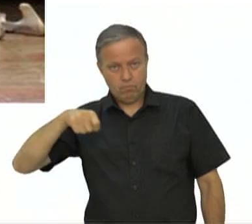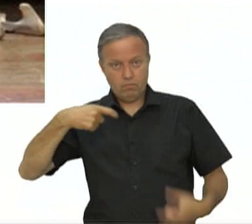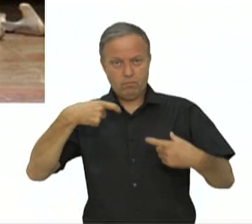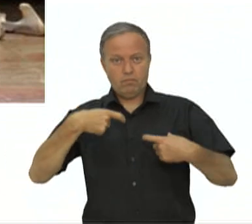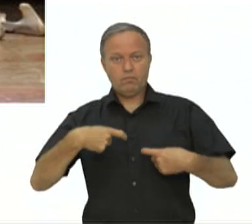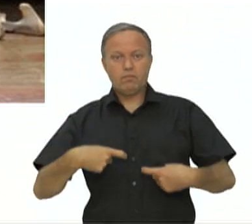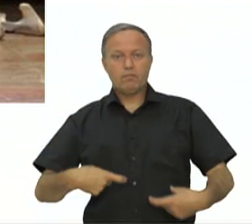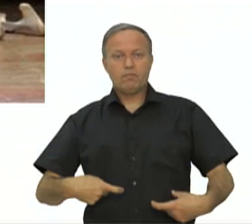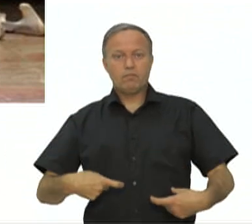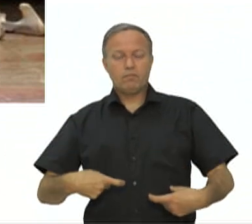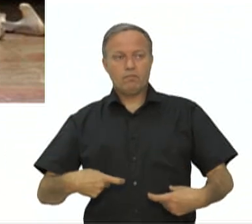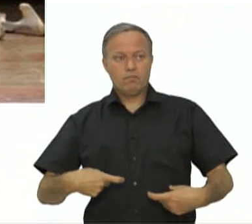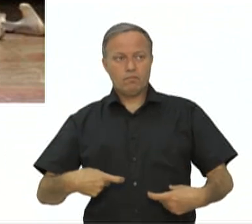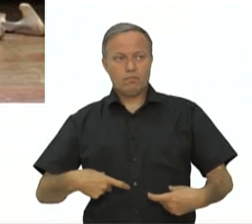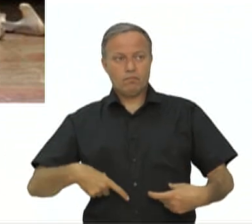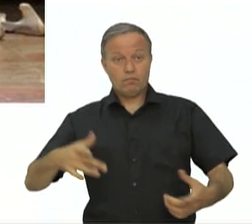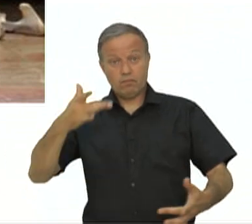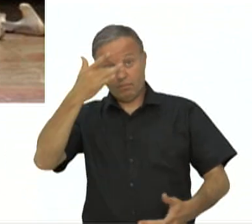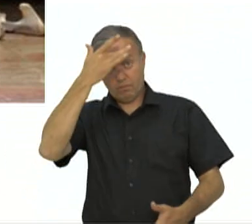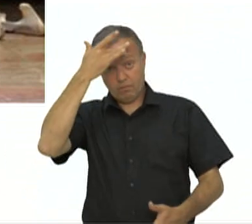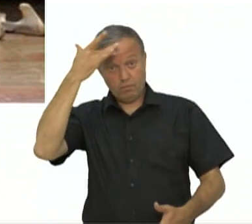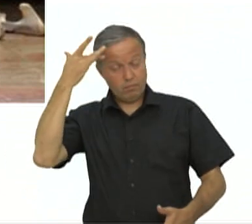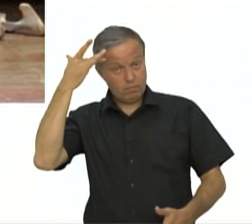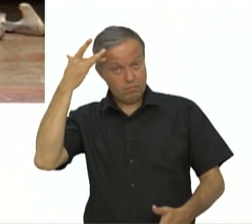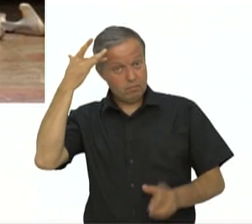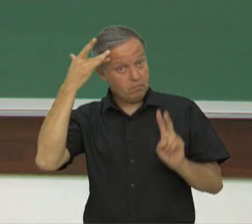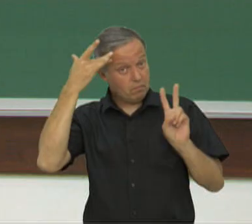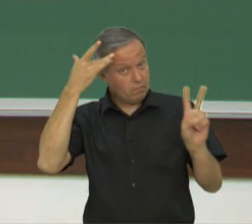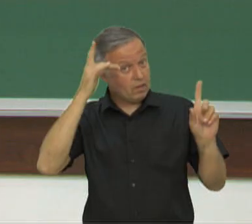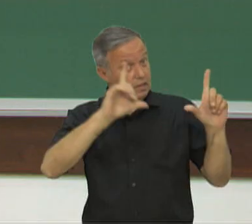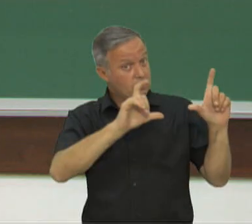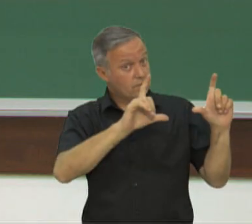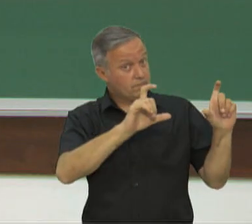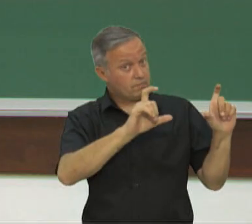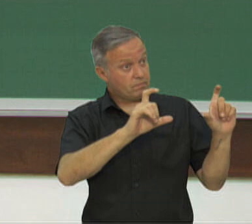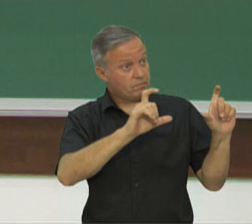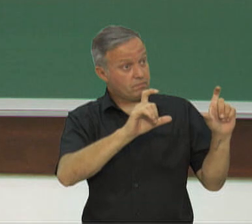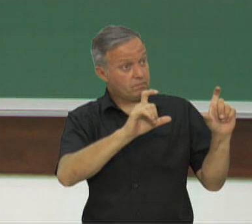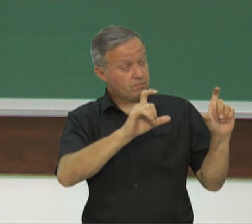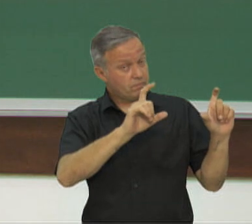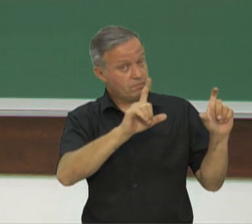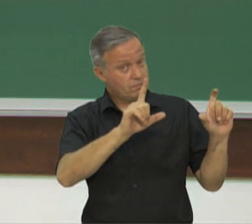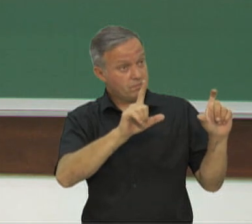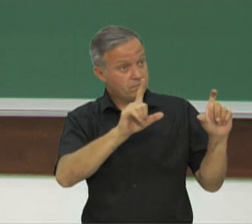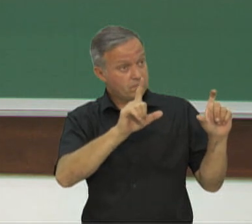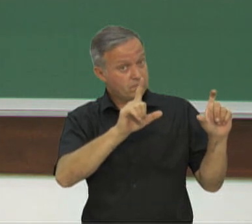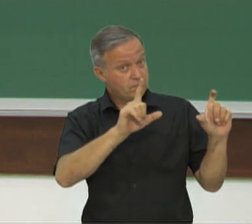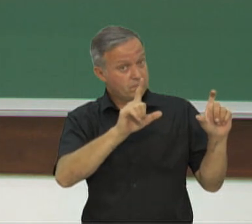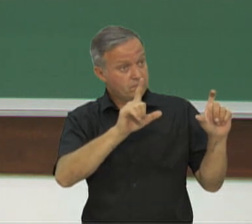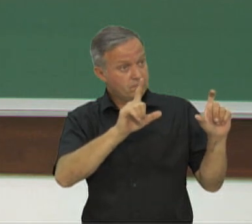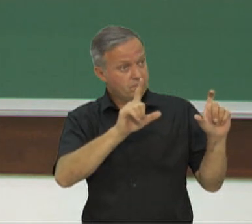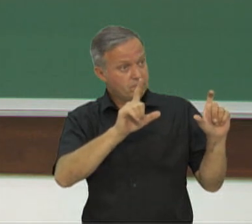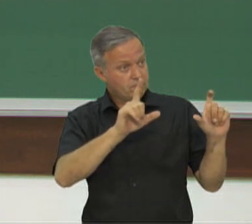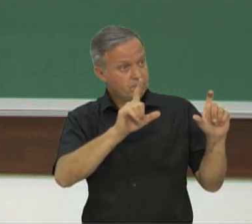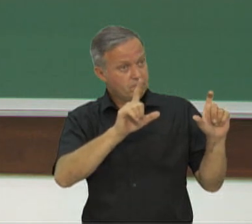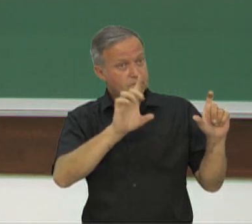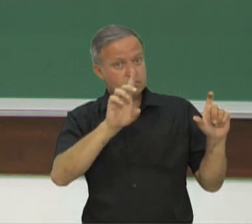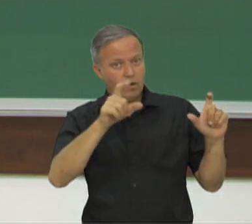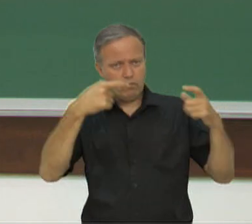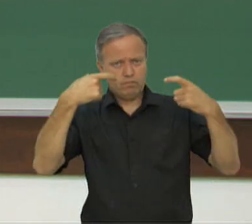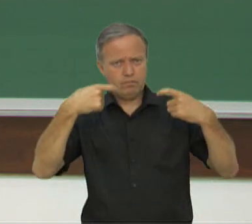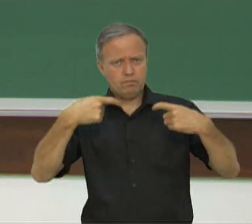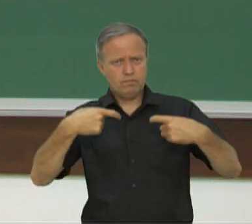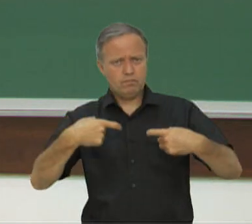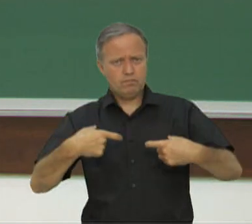gente vê nesta imagem são pessoas, certo? Então eu vou dizer para vocês o seguinte, que numa